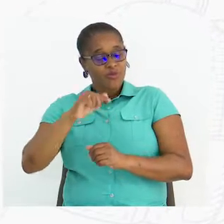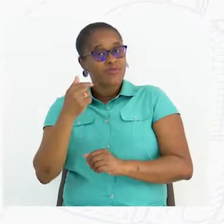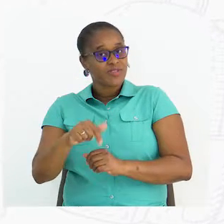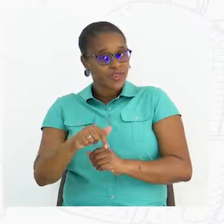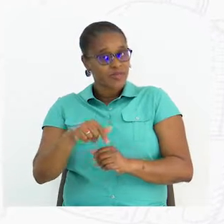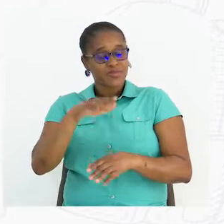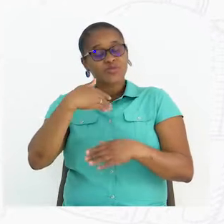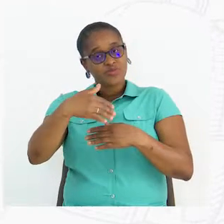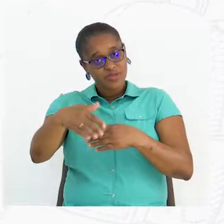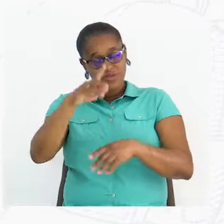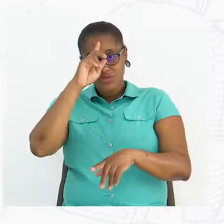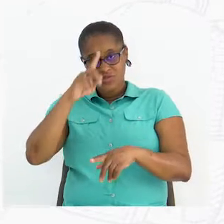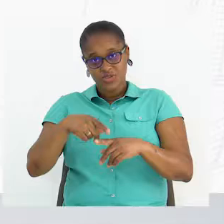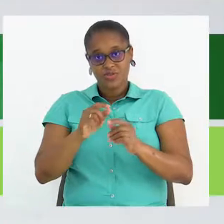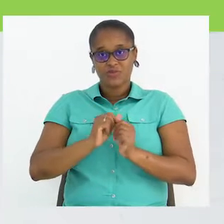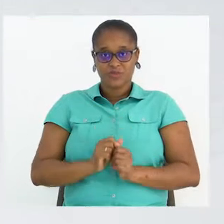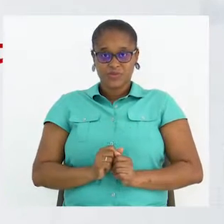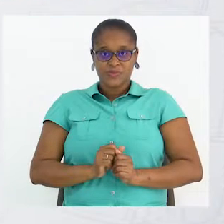os seguintes objetivos.